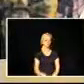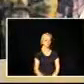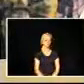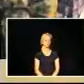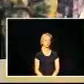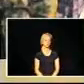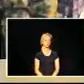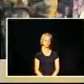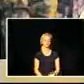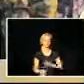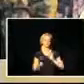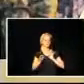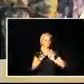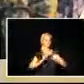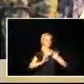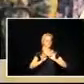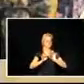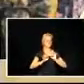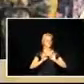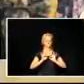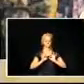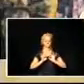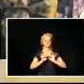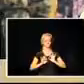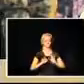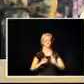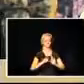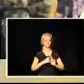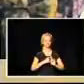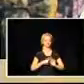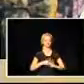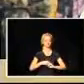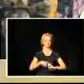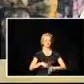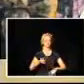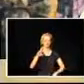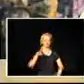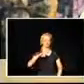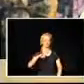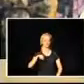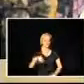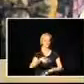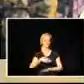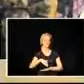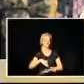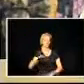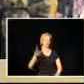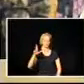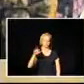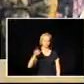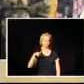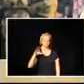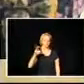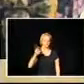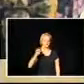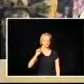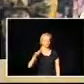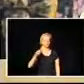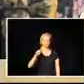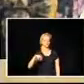ordinária 28/2014. Artigo 1º, passa a denominar-se rua vereador Francisco José Vieira